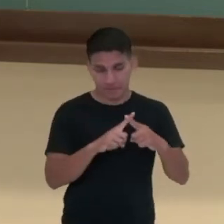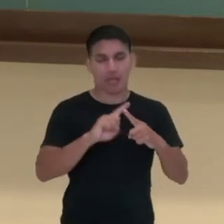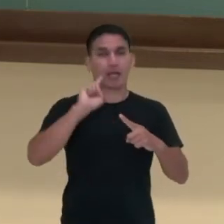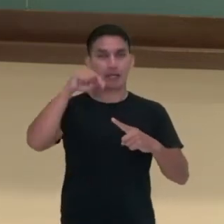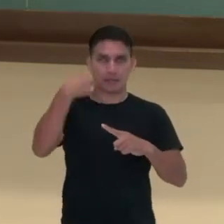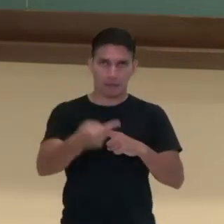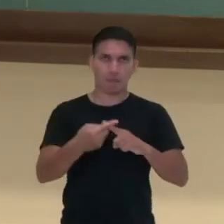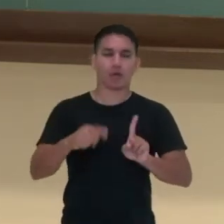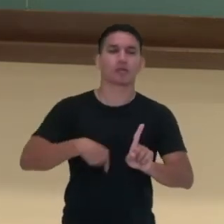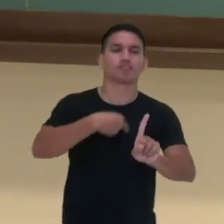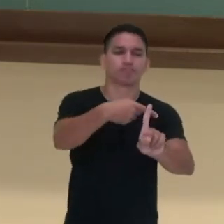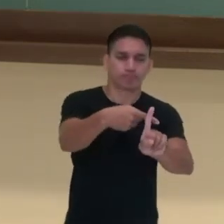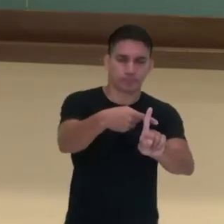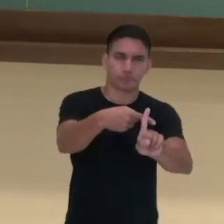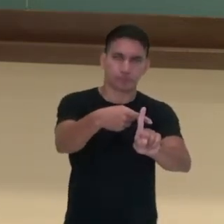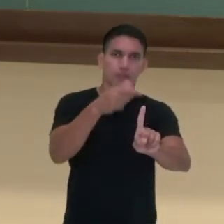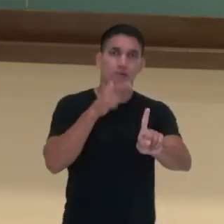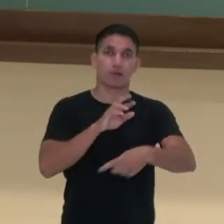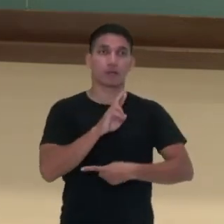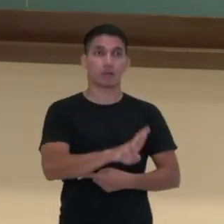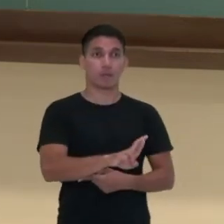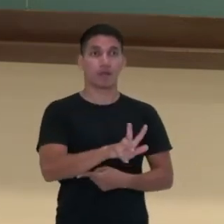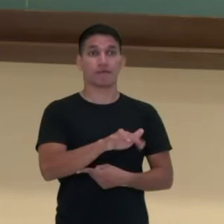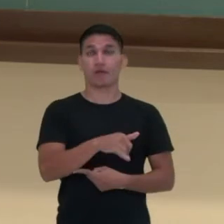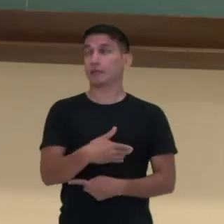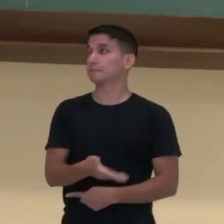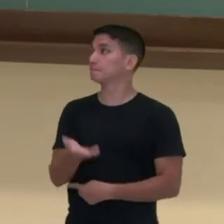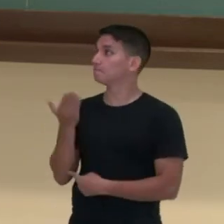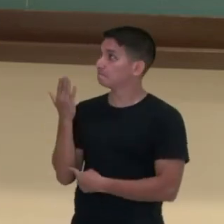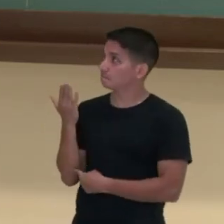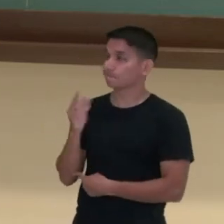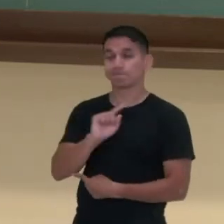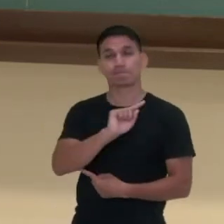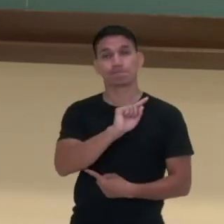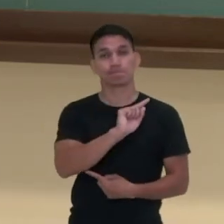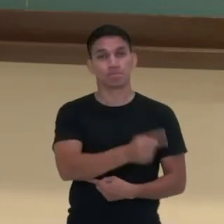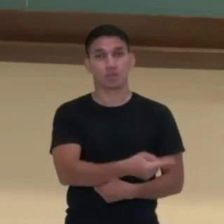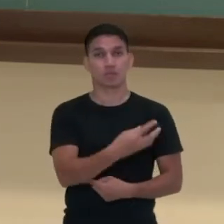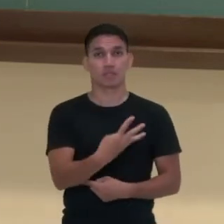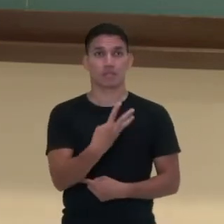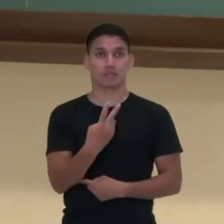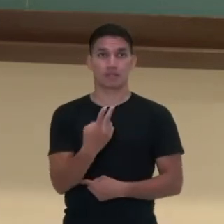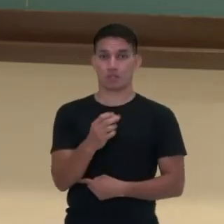multiplicação na sequência da soma, o resultado é R$